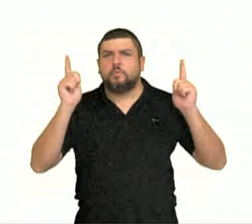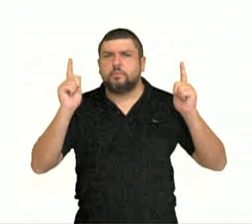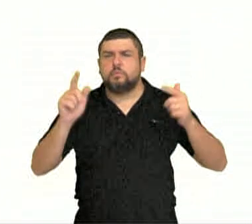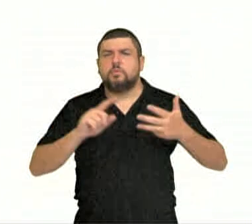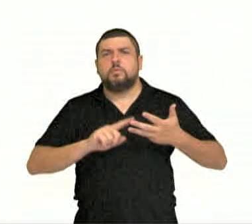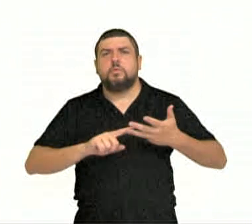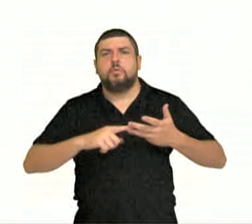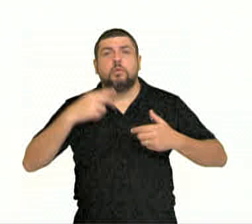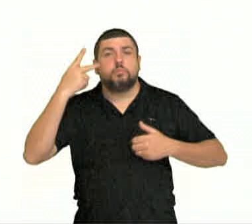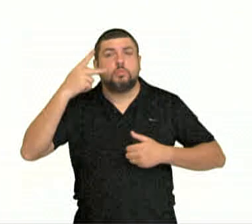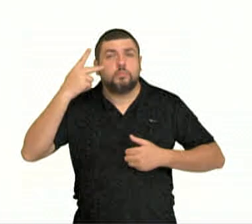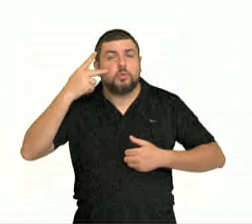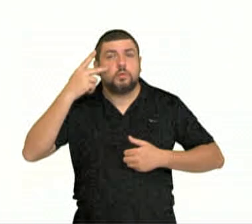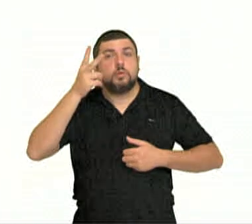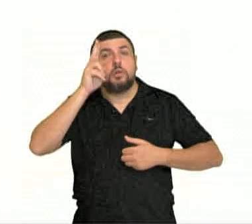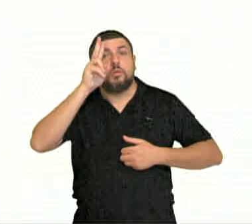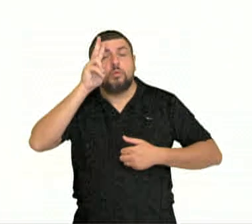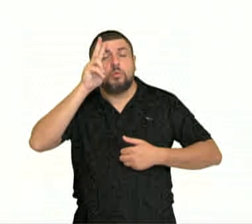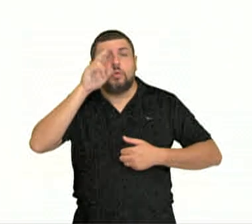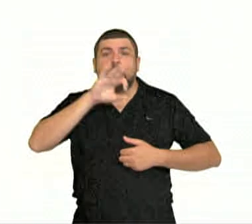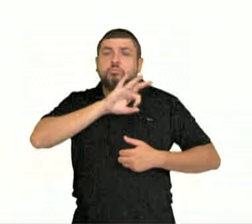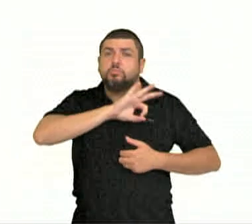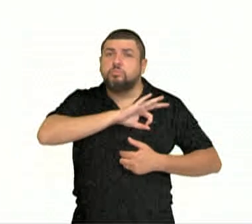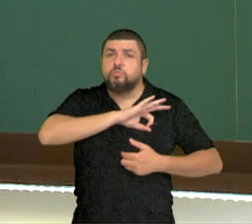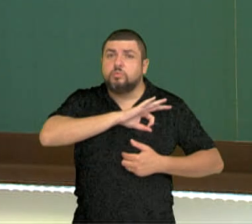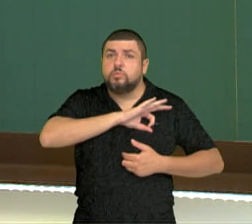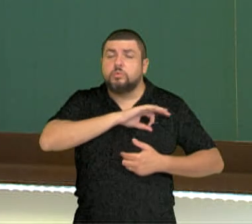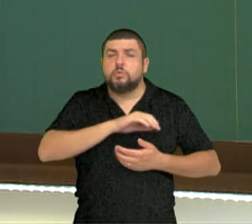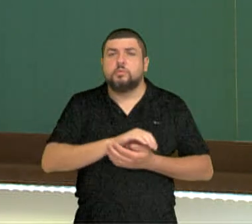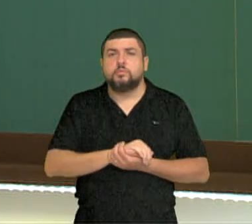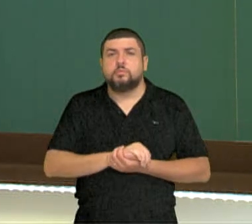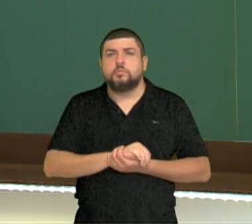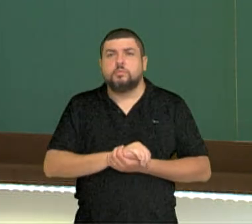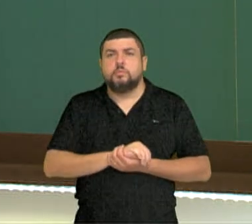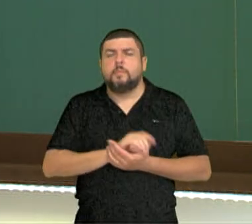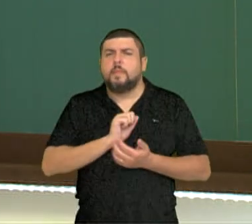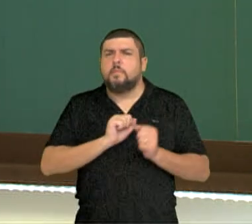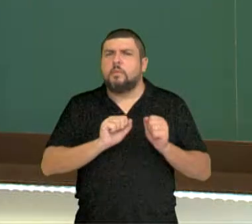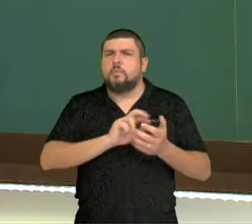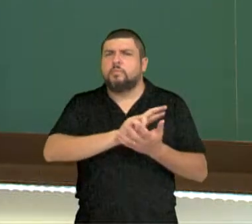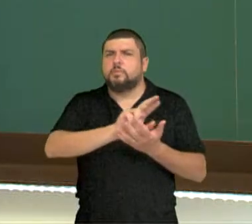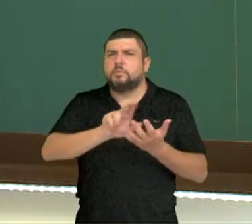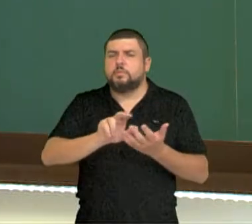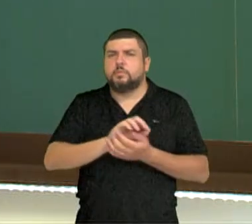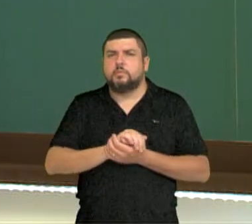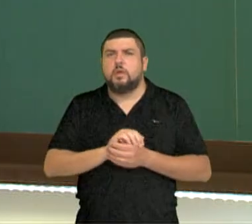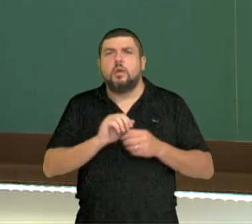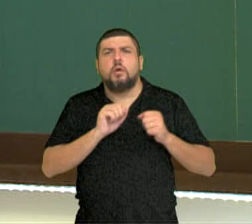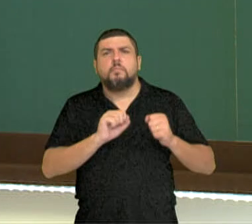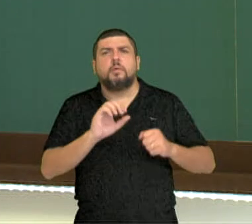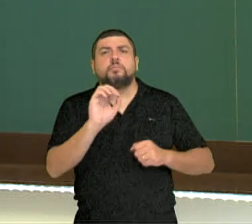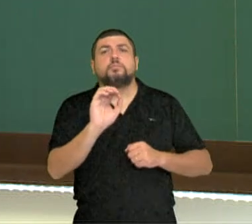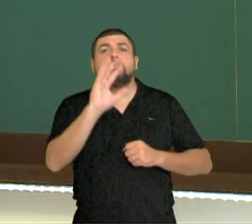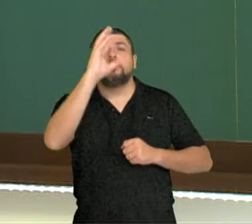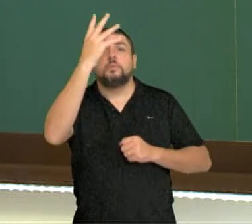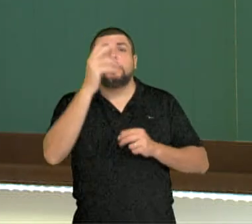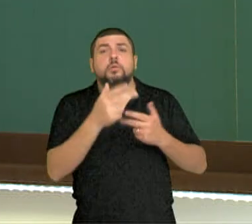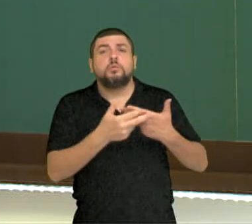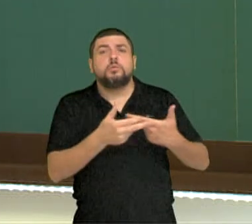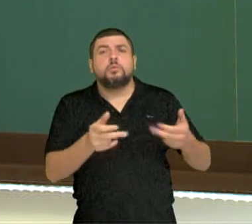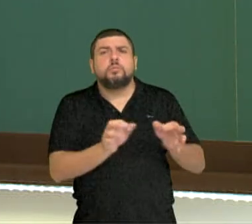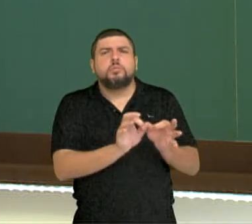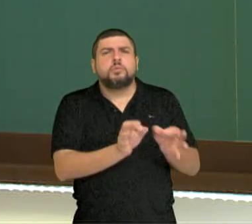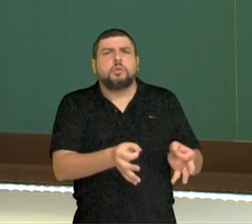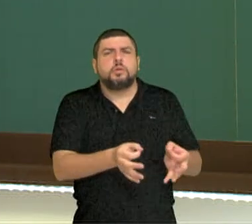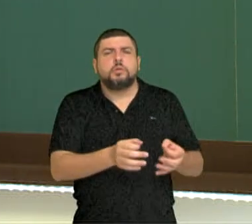fatos históricos, episódios policiais. E eles podem abordar fatos desde os mais simples aos mais complexos, como nós